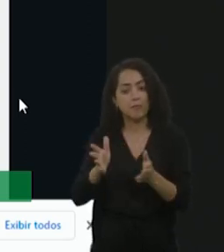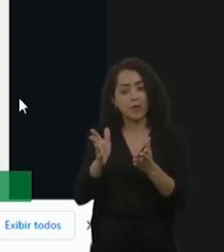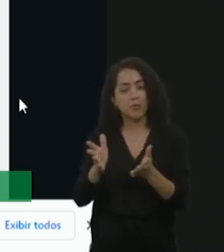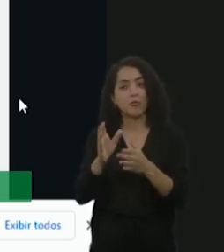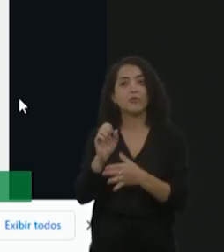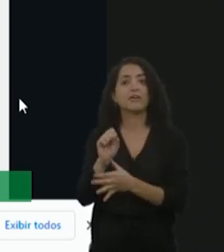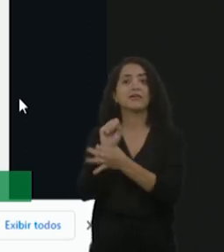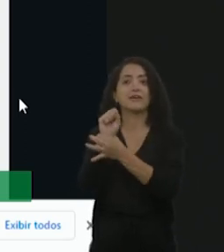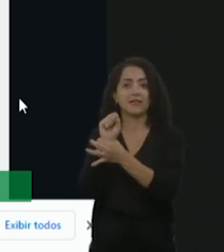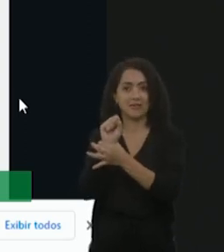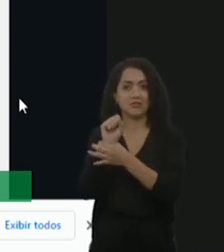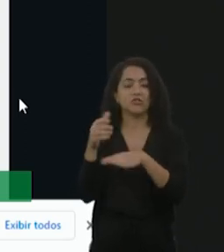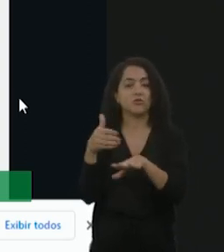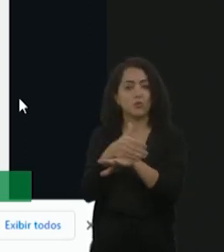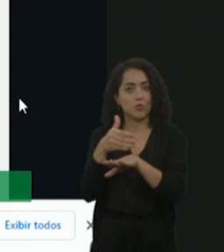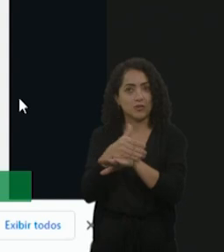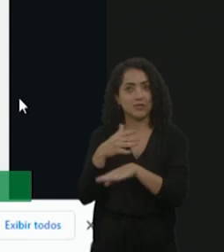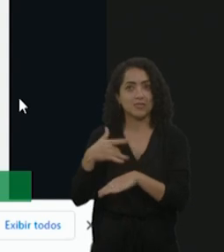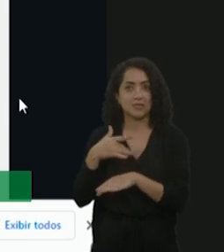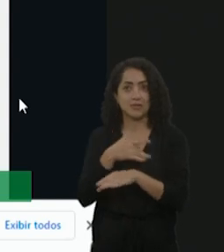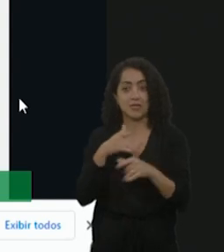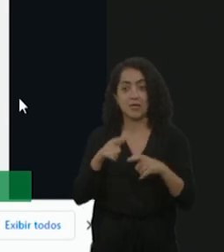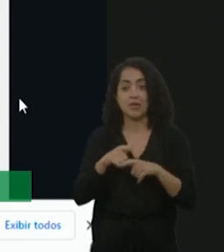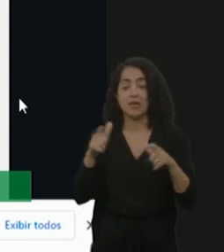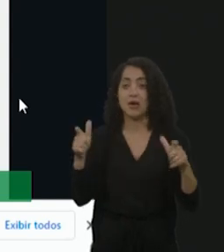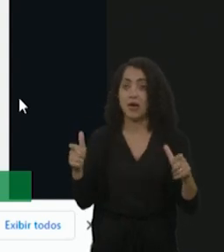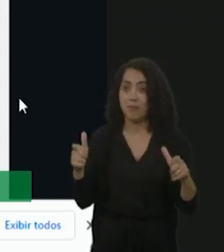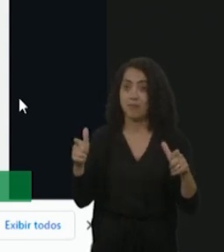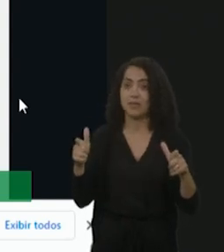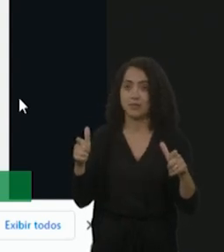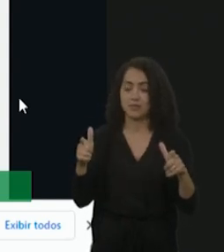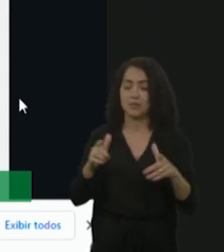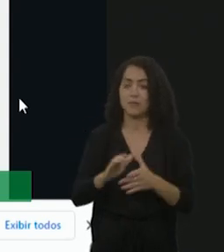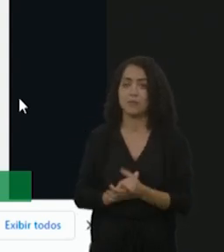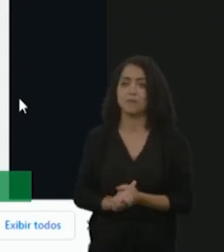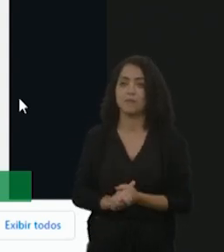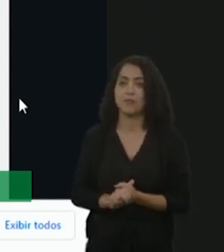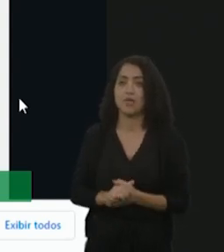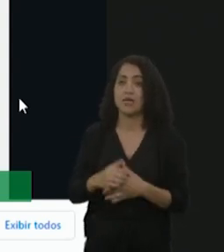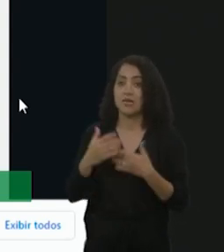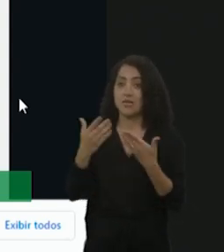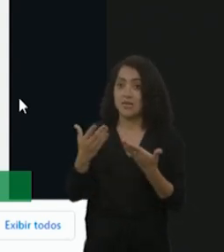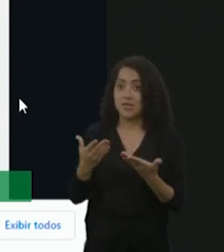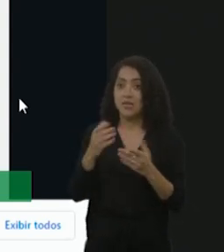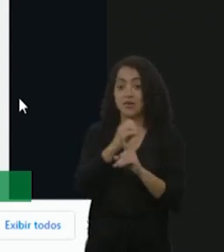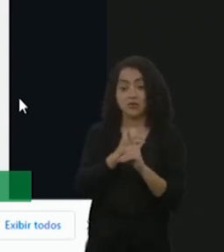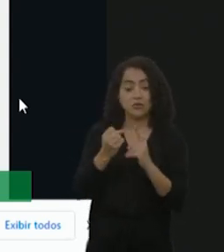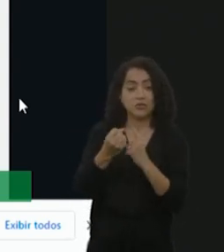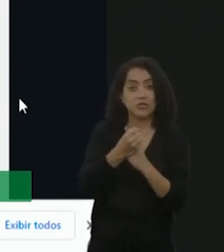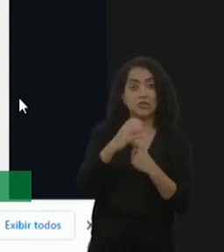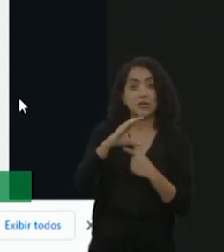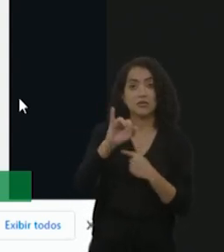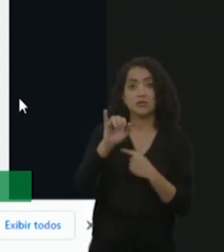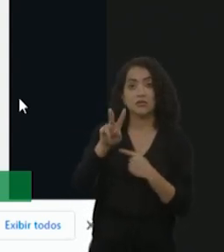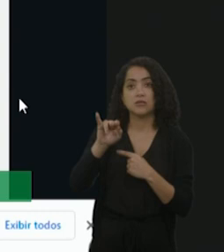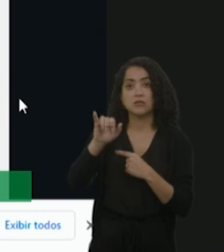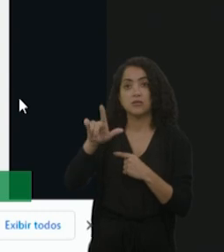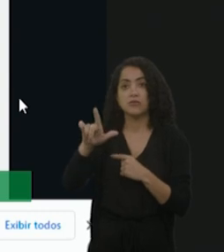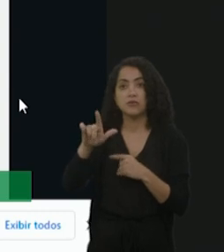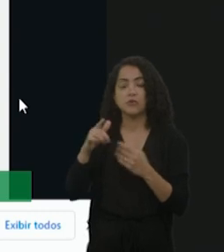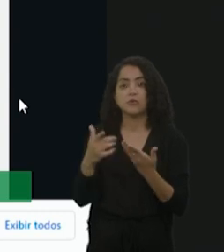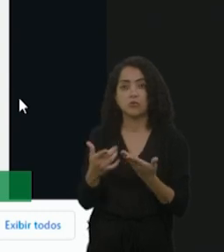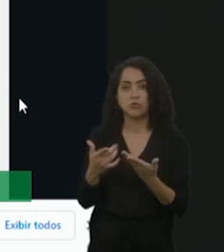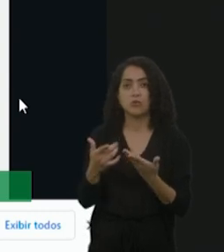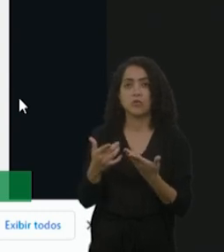garantir esse acesso à saúde e a ampliação também da triagem neonatal. E a sociedade civil, que eu coloco